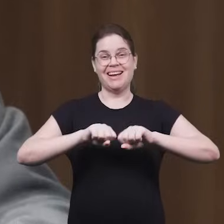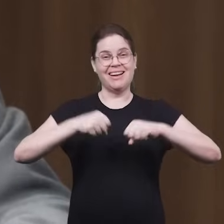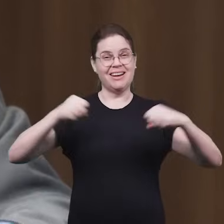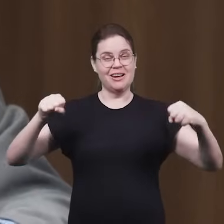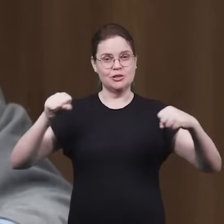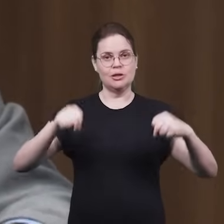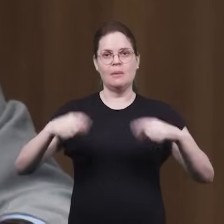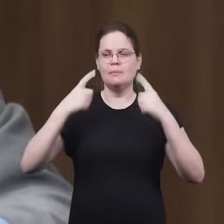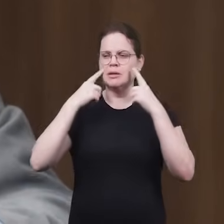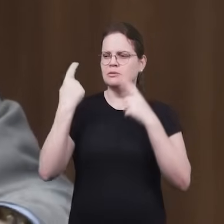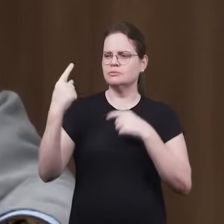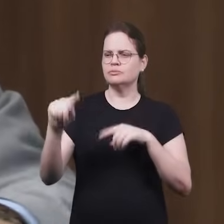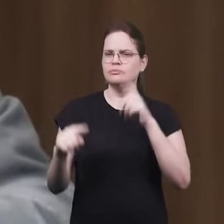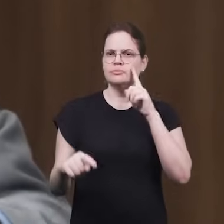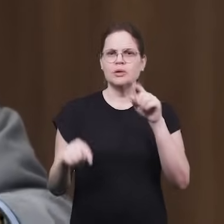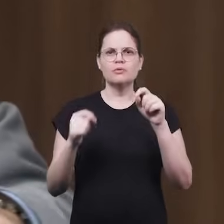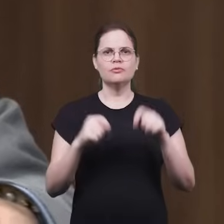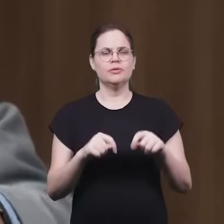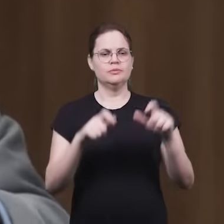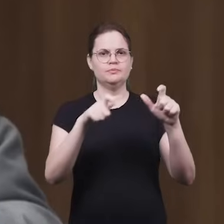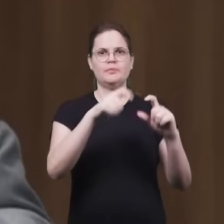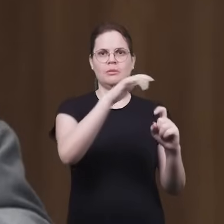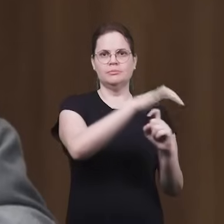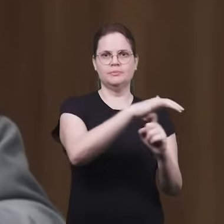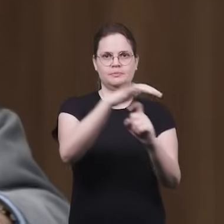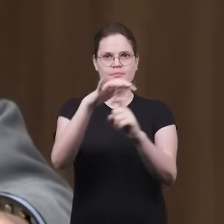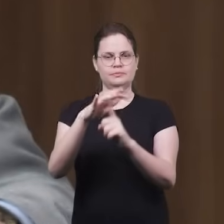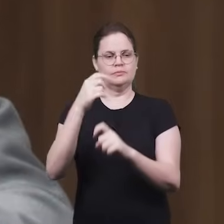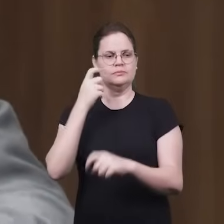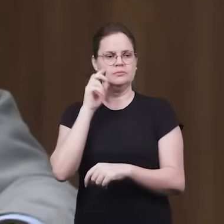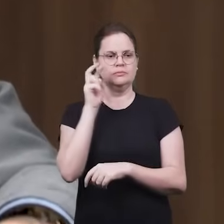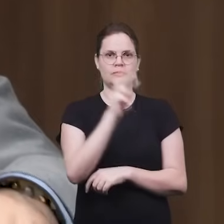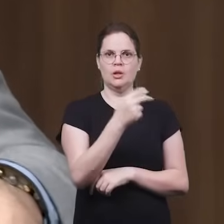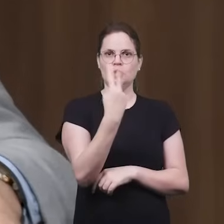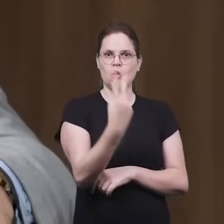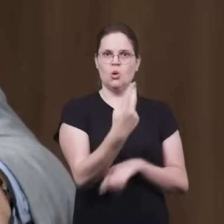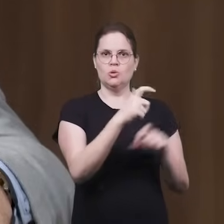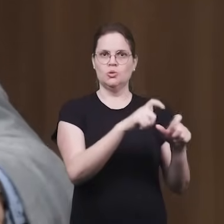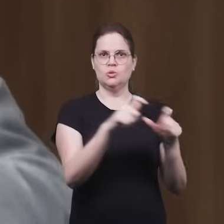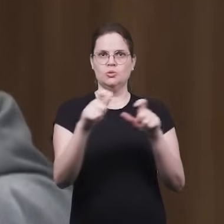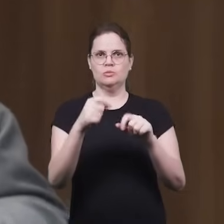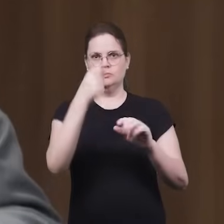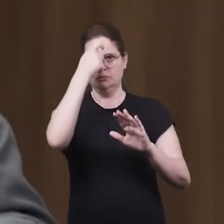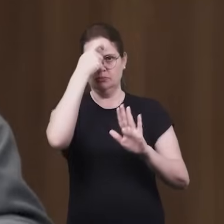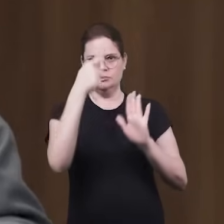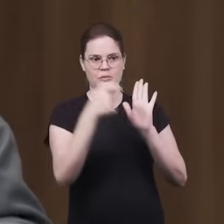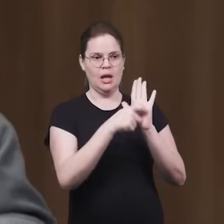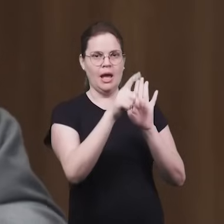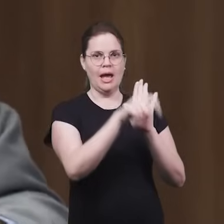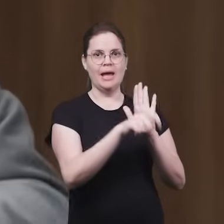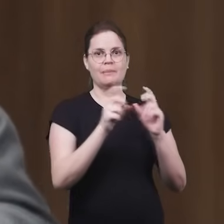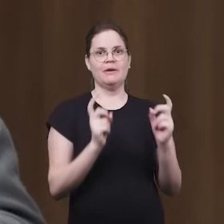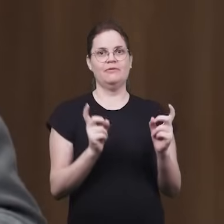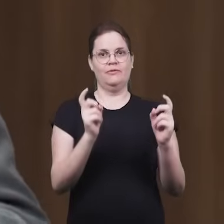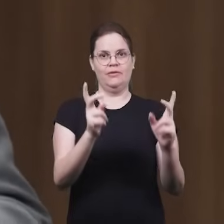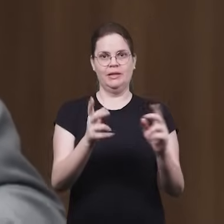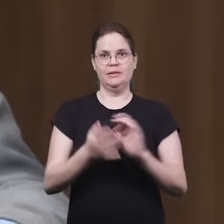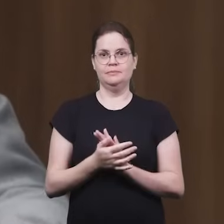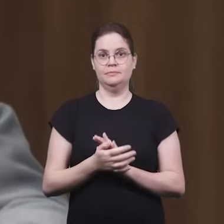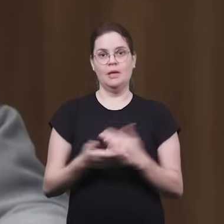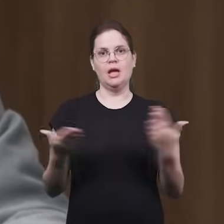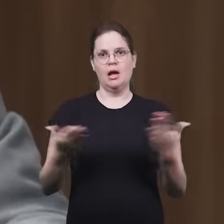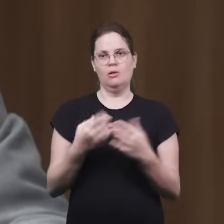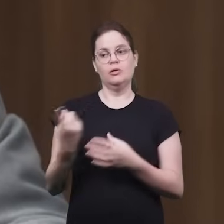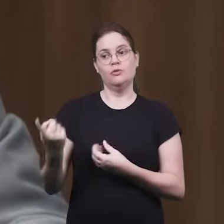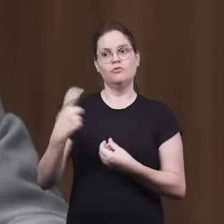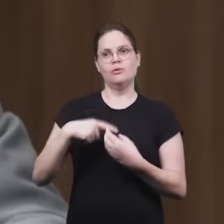minha busca 2 lugares, 2 estandes onde inteligência artificial era o objeto de venda. Esse ano eu voltei a